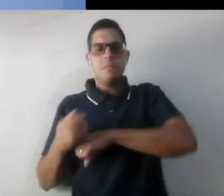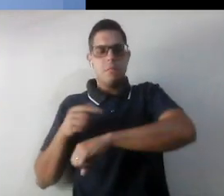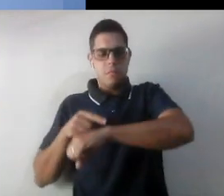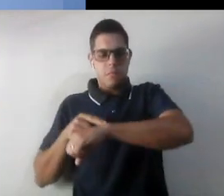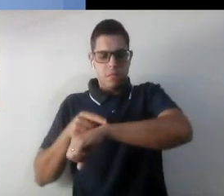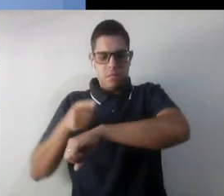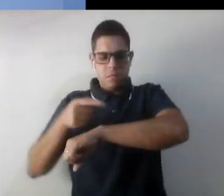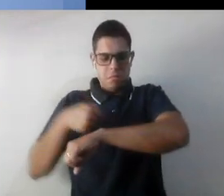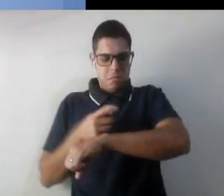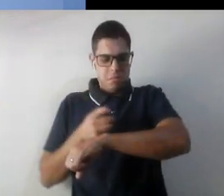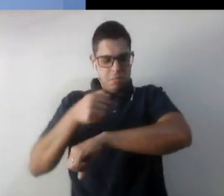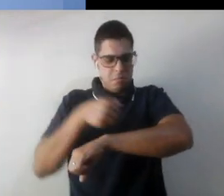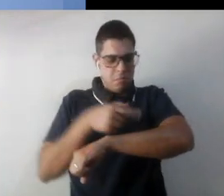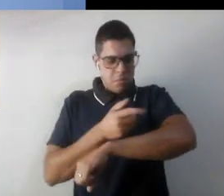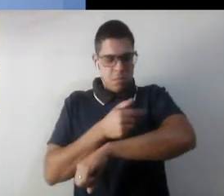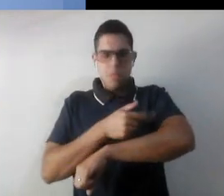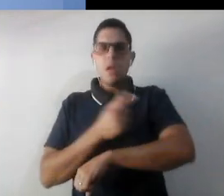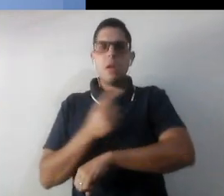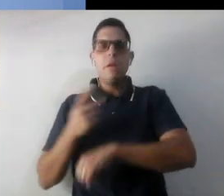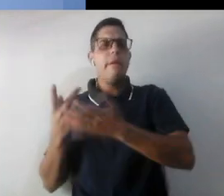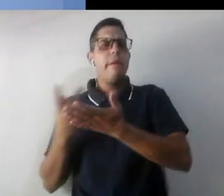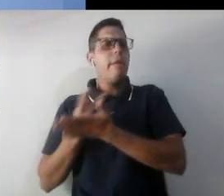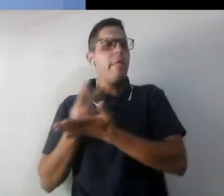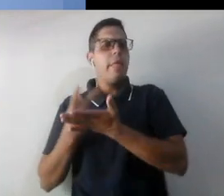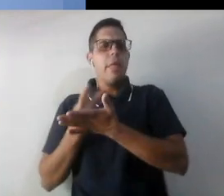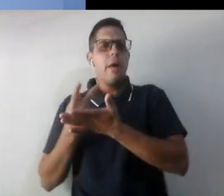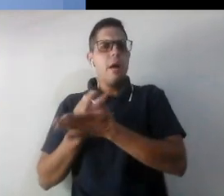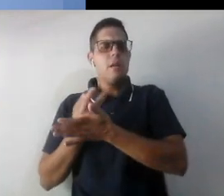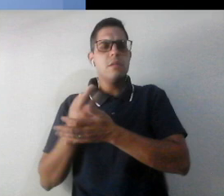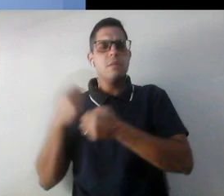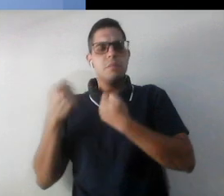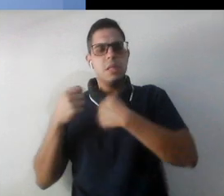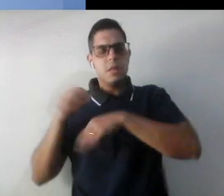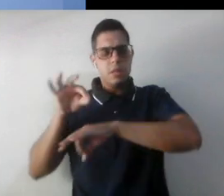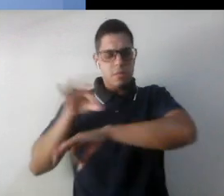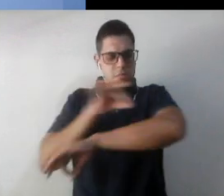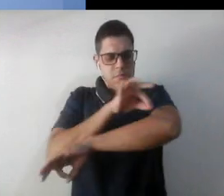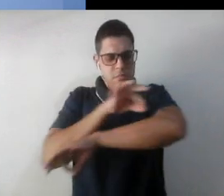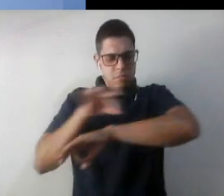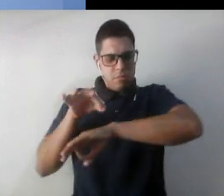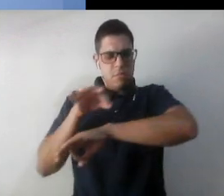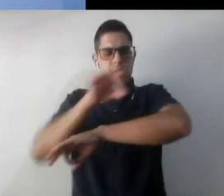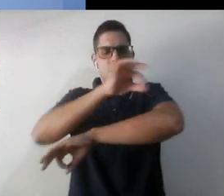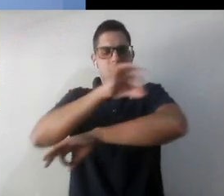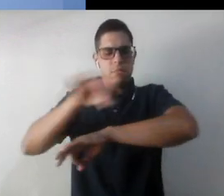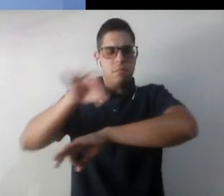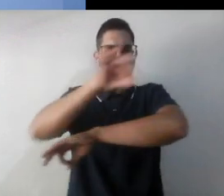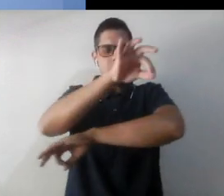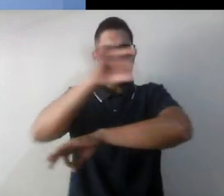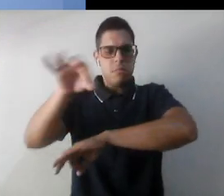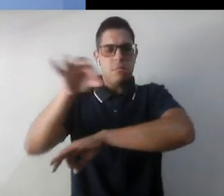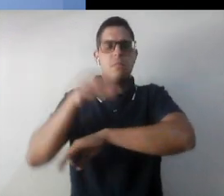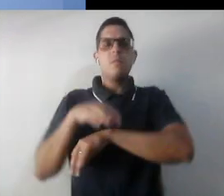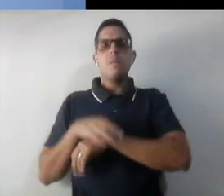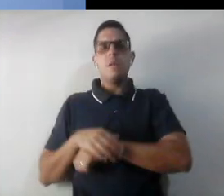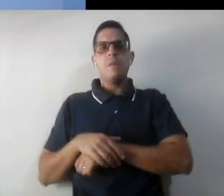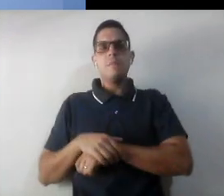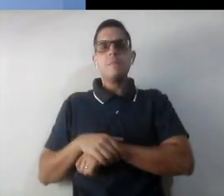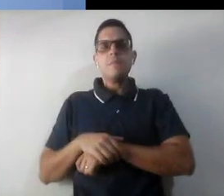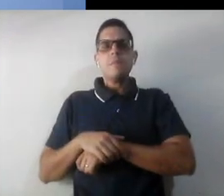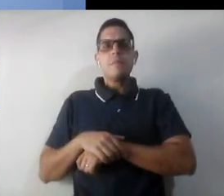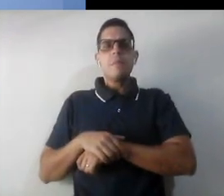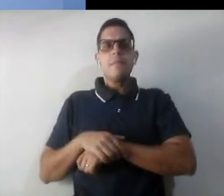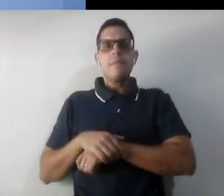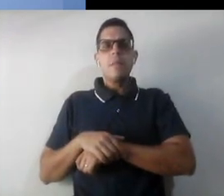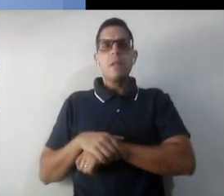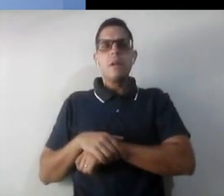deverá ser obedecido, porque esse desvio também vai provocar um erro e aumentar, no